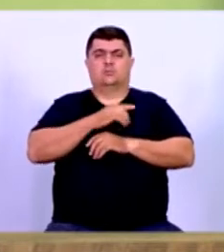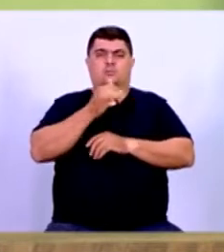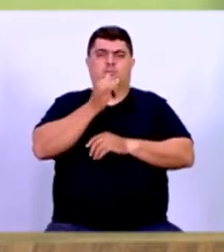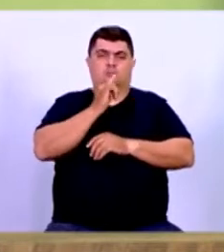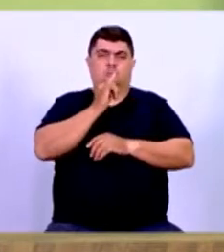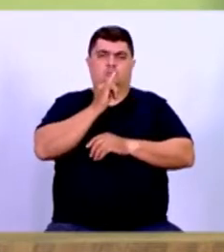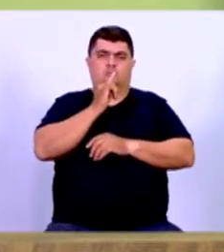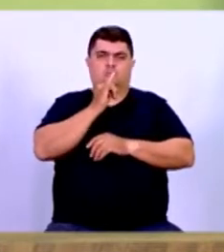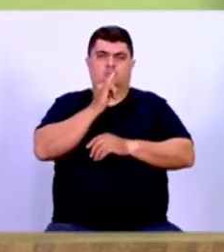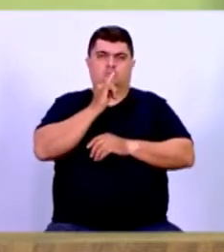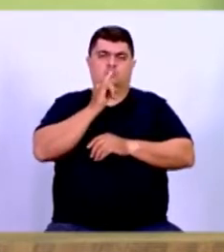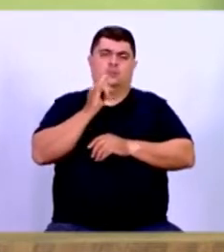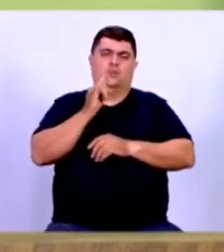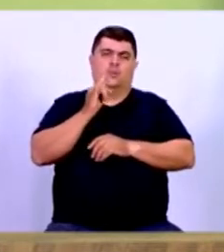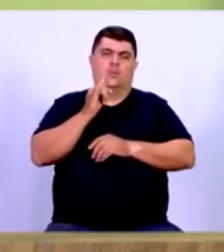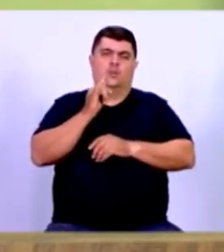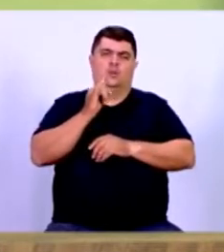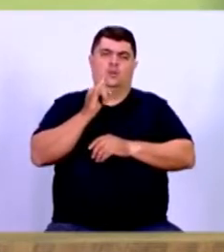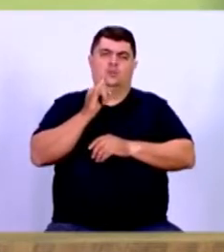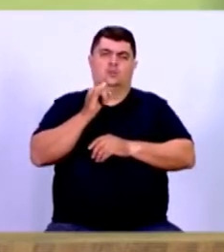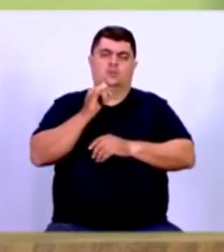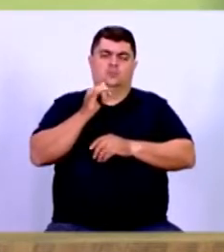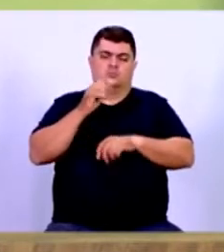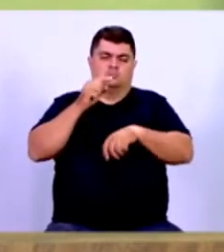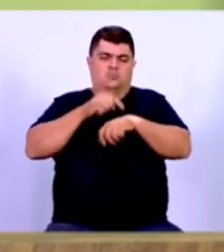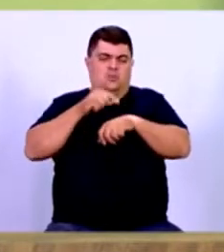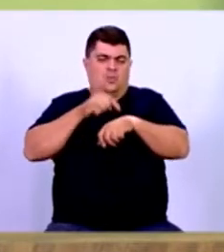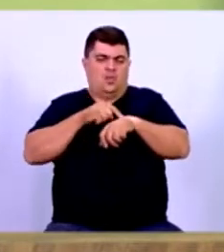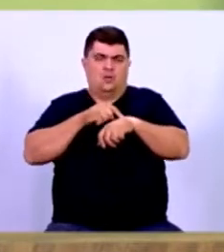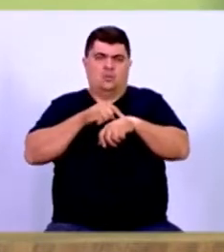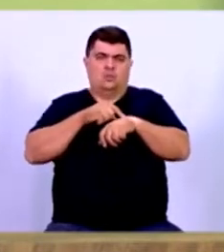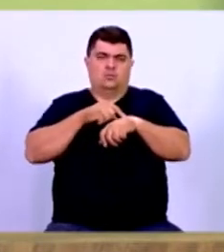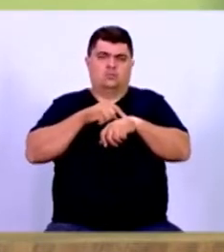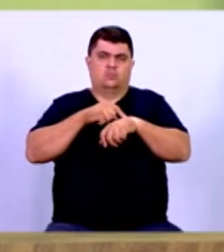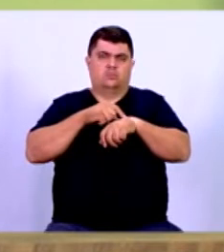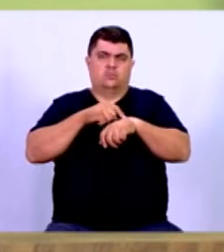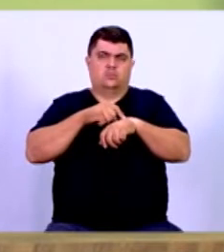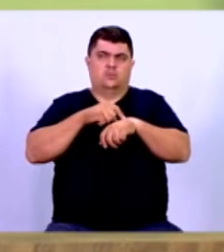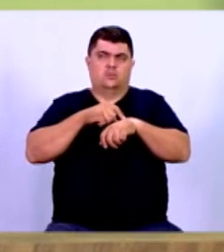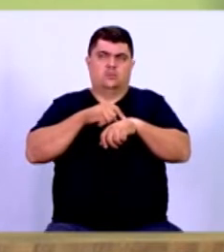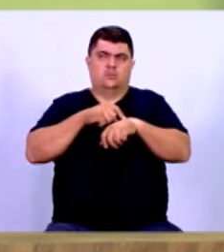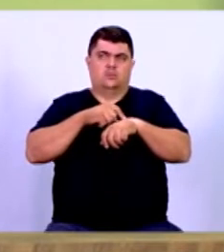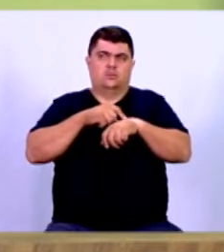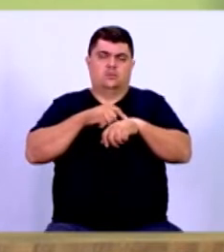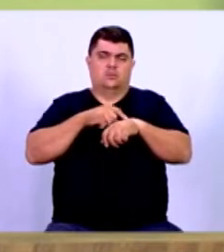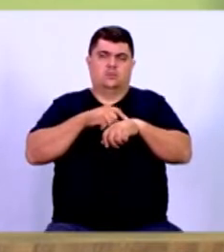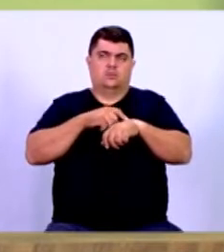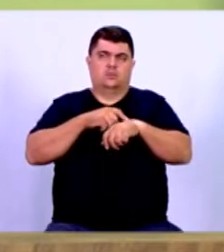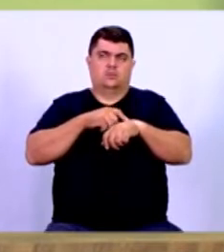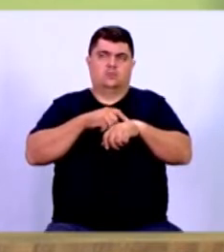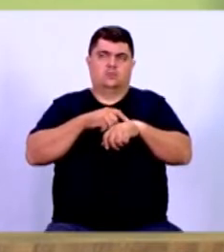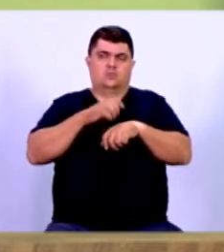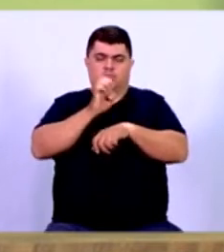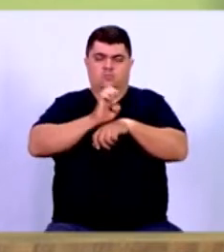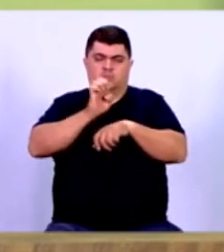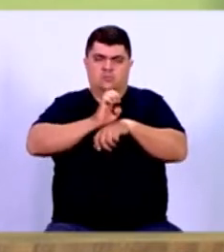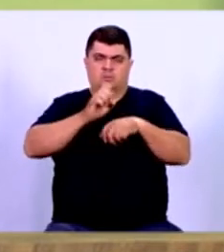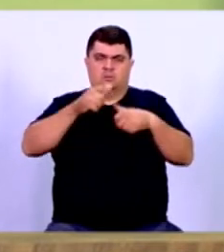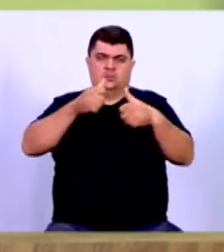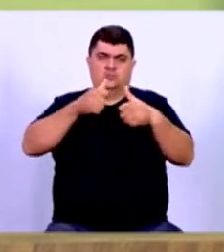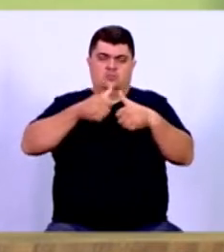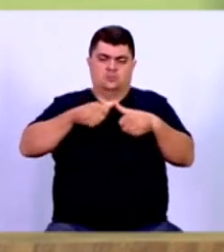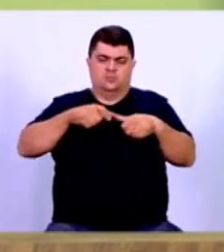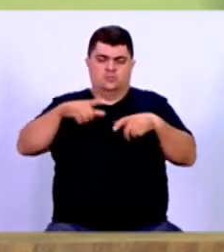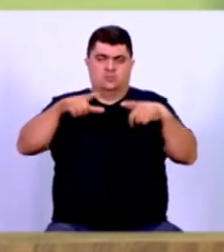uma duração, um tempo máximo e mínimo para a pessoa ficar, para o estagiário ficar